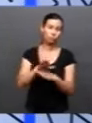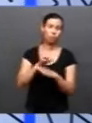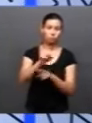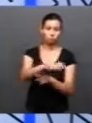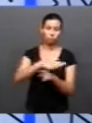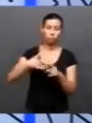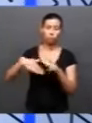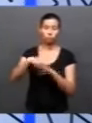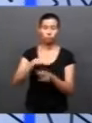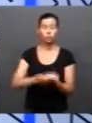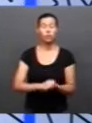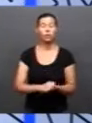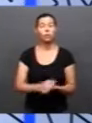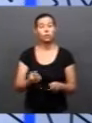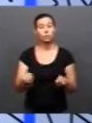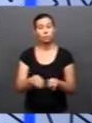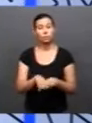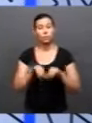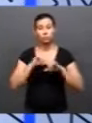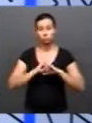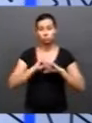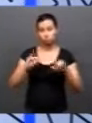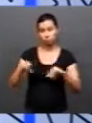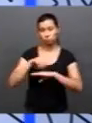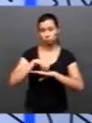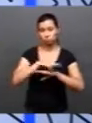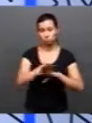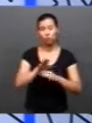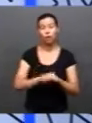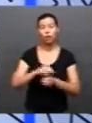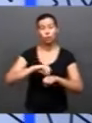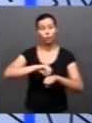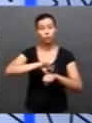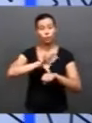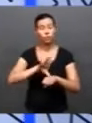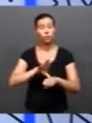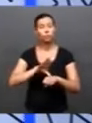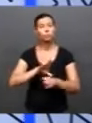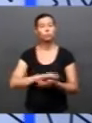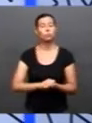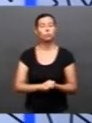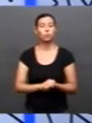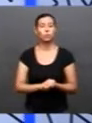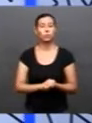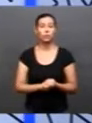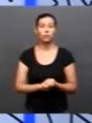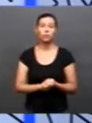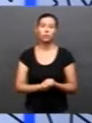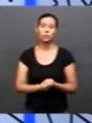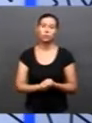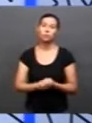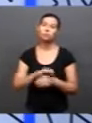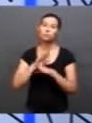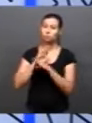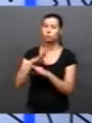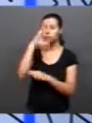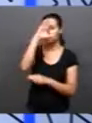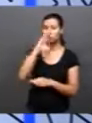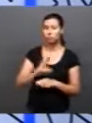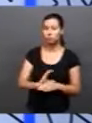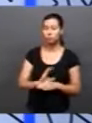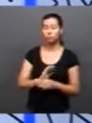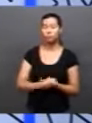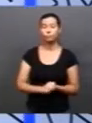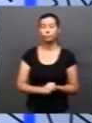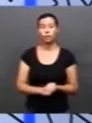E que a gente consiga fazer uma divulgação de um conhecimento científico que tenha uma vertente cidadã. Então, falamos